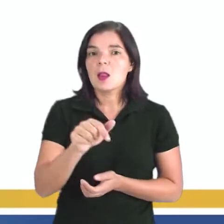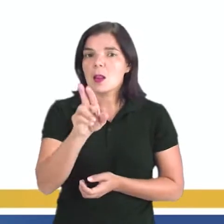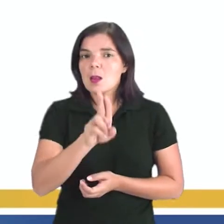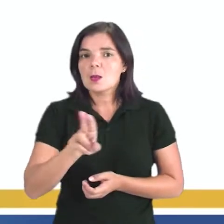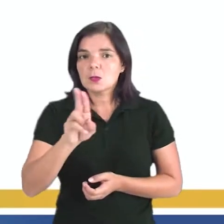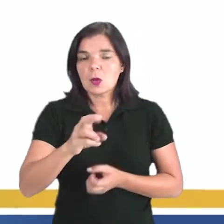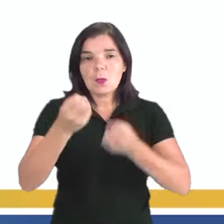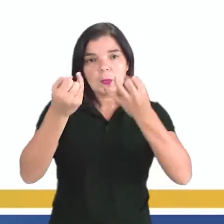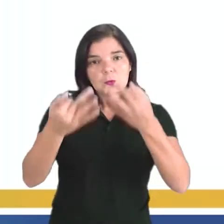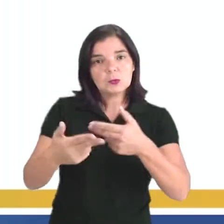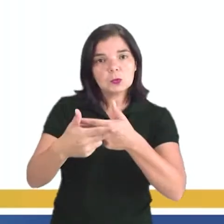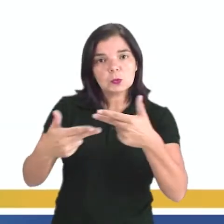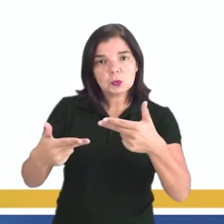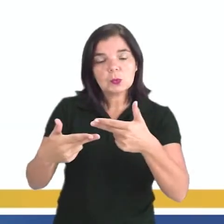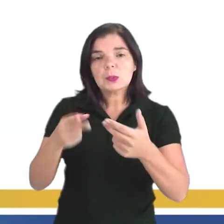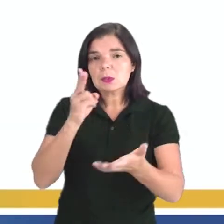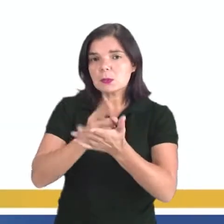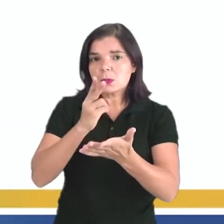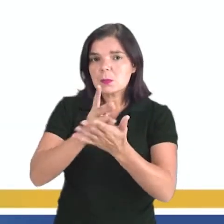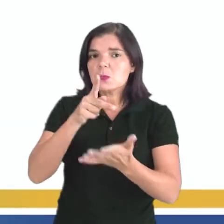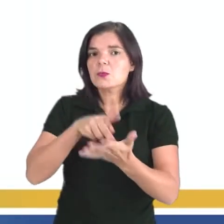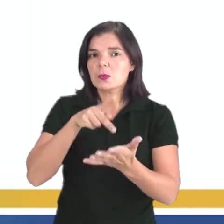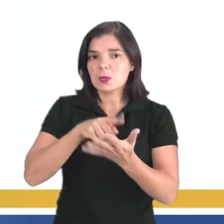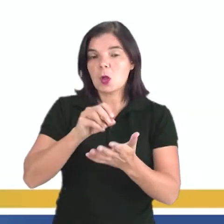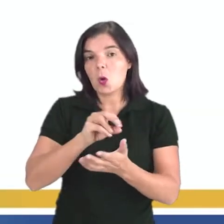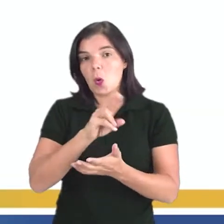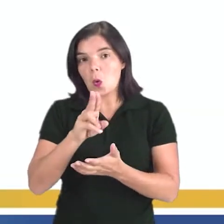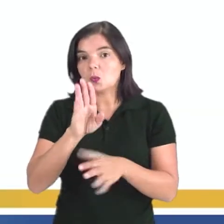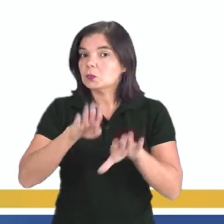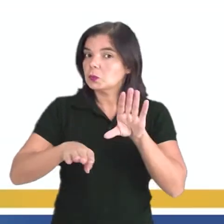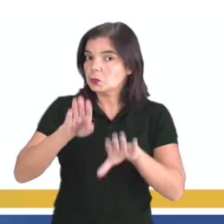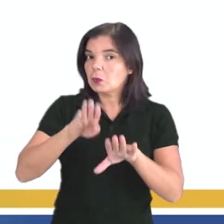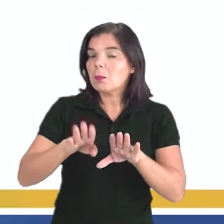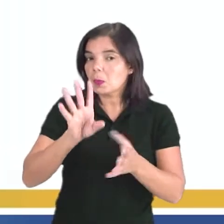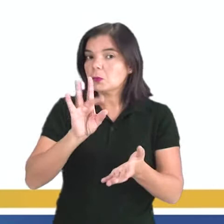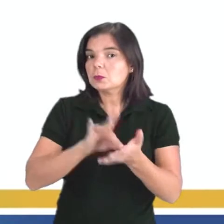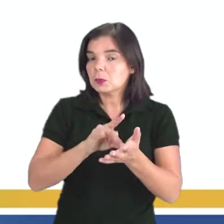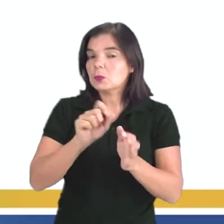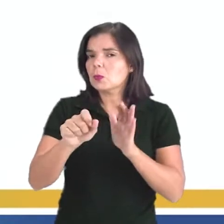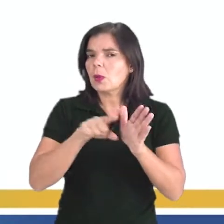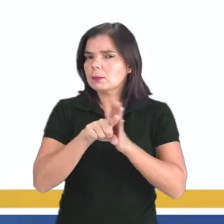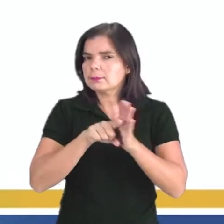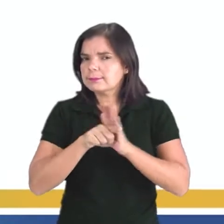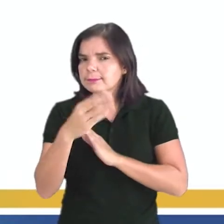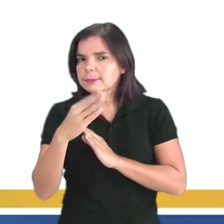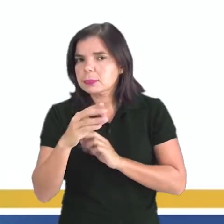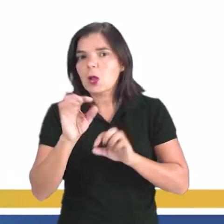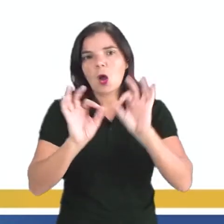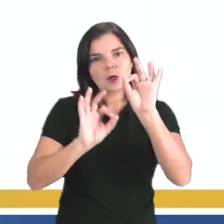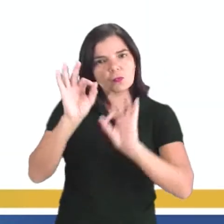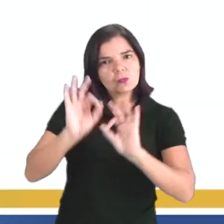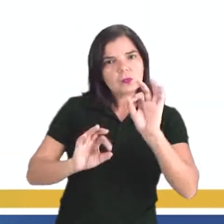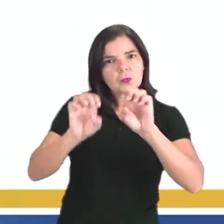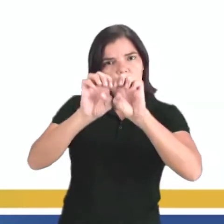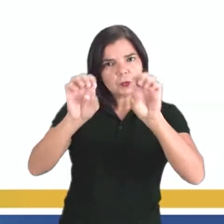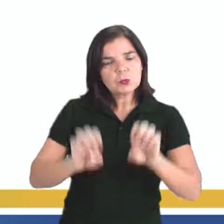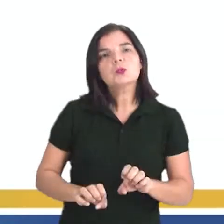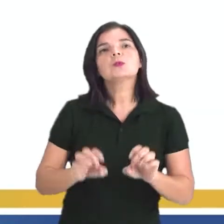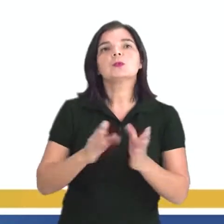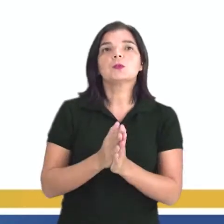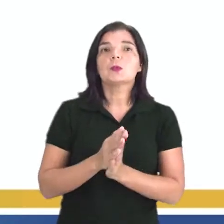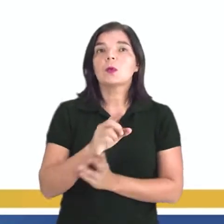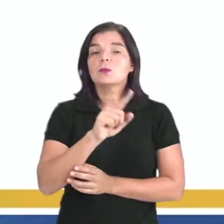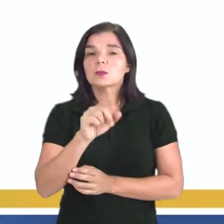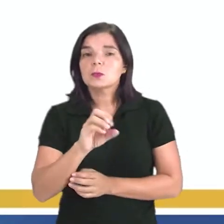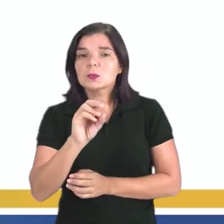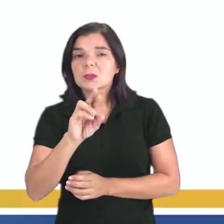usado para falar de coisas que são sempre verdade, ou seja, geralmente fatos científicos. A estrutura do nosso zero